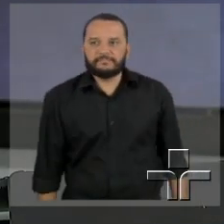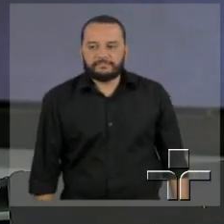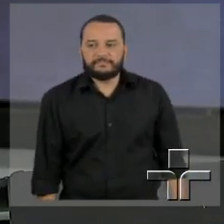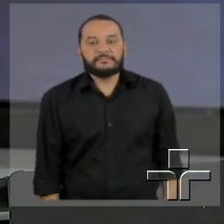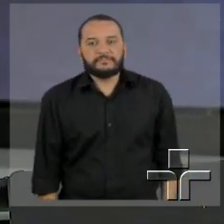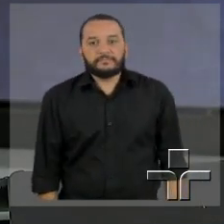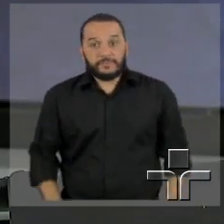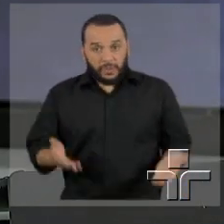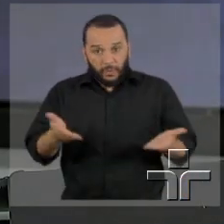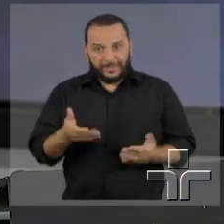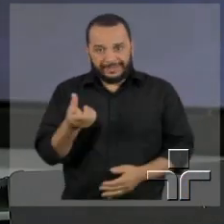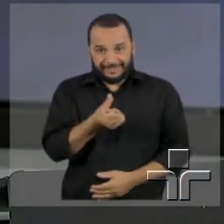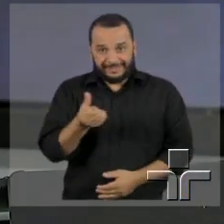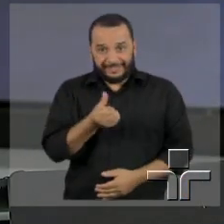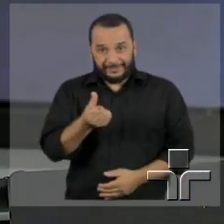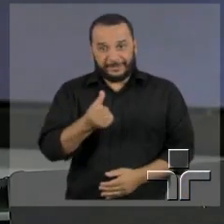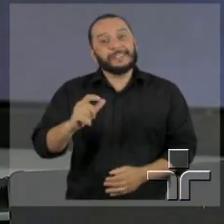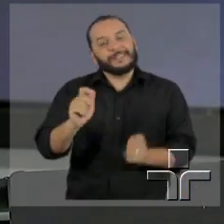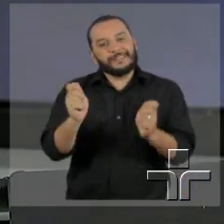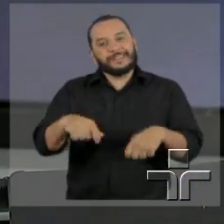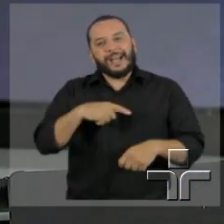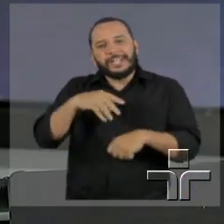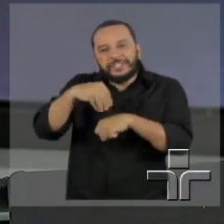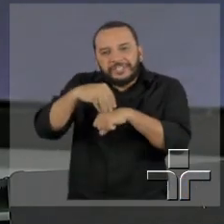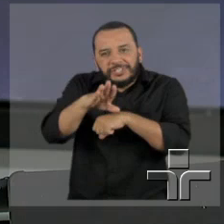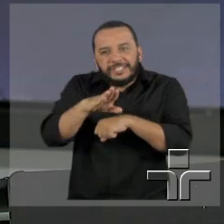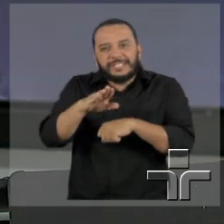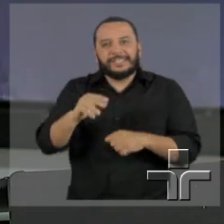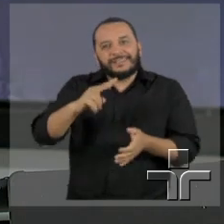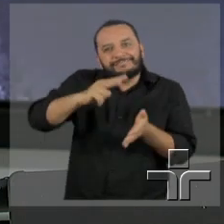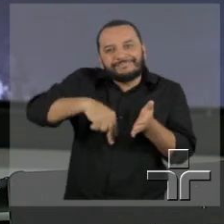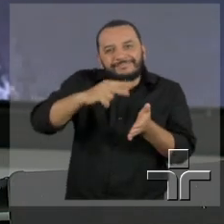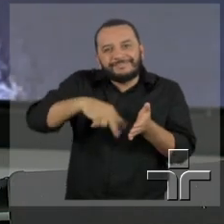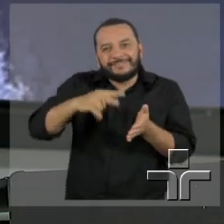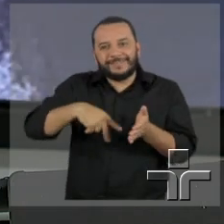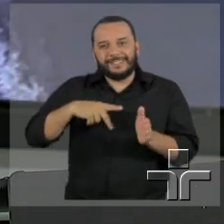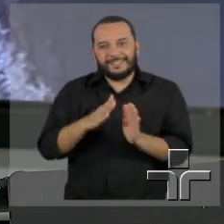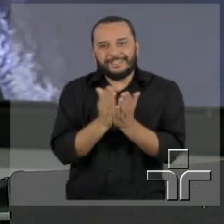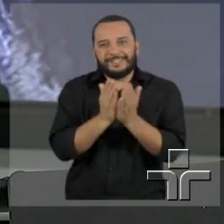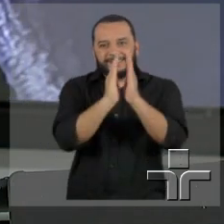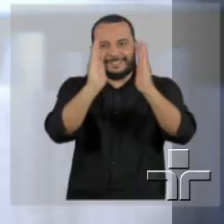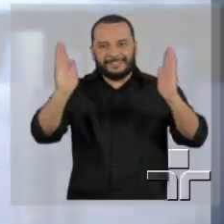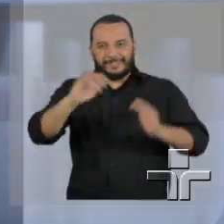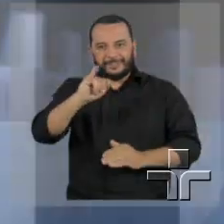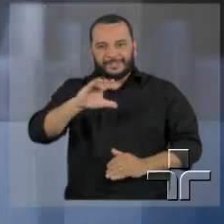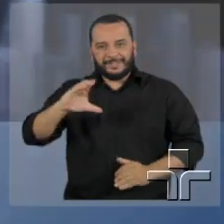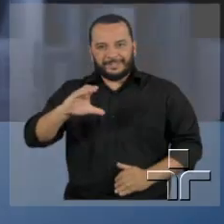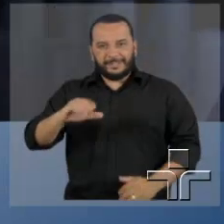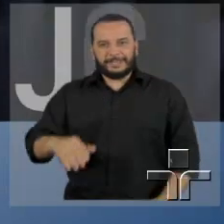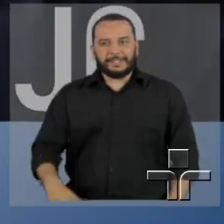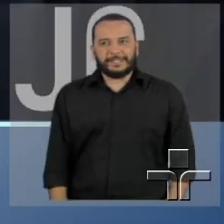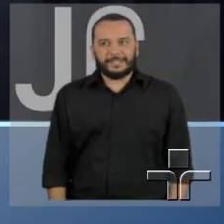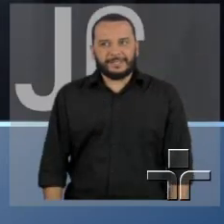Hoje, sexta-feira, é dia dos nossos comentaristas darem dicas de leitura. É a Estante JC.